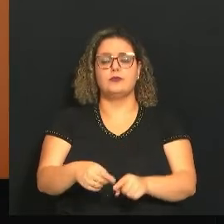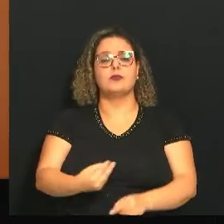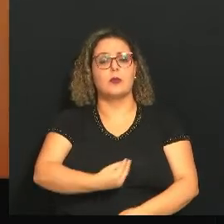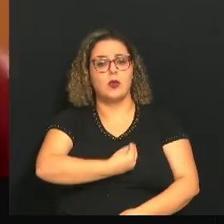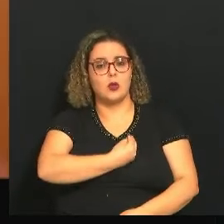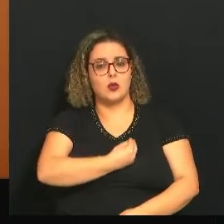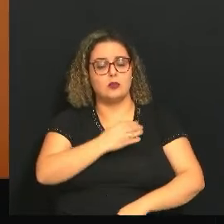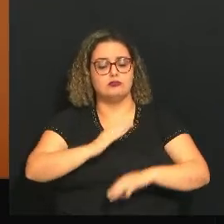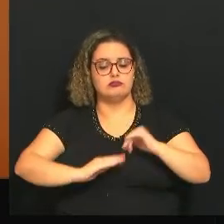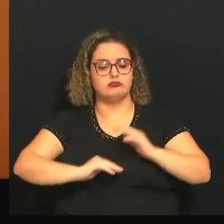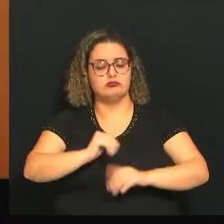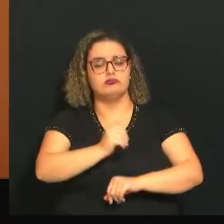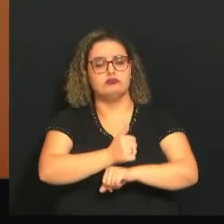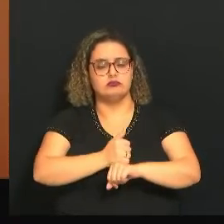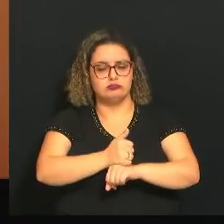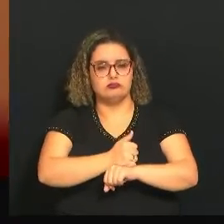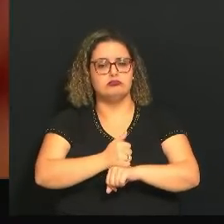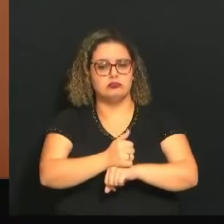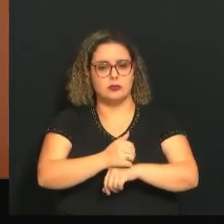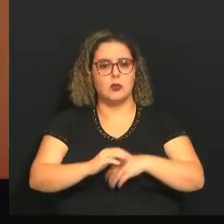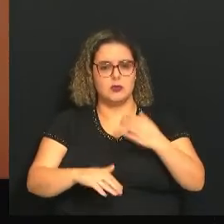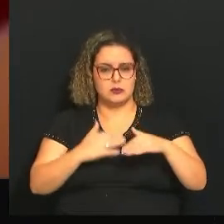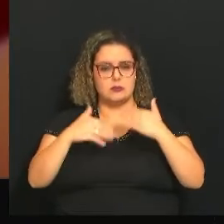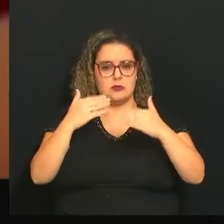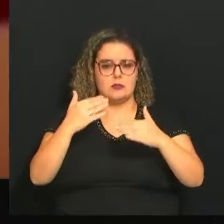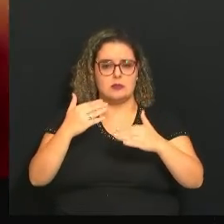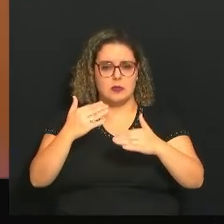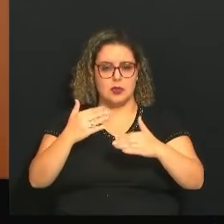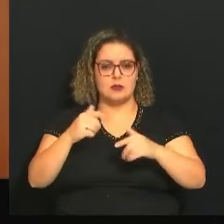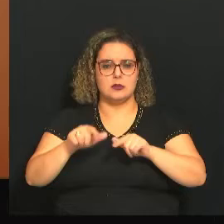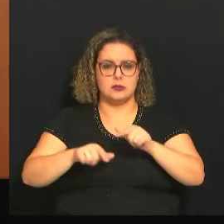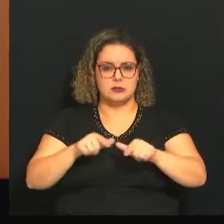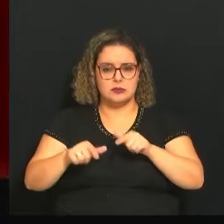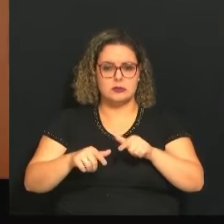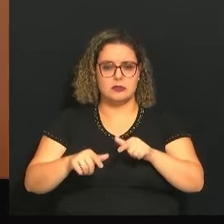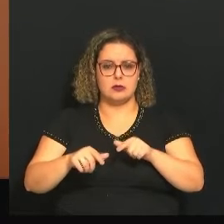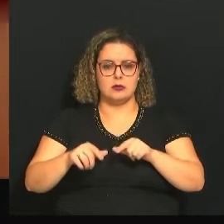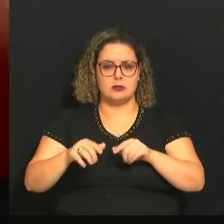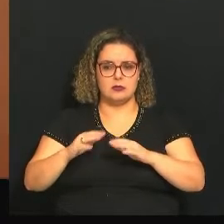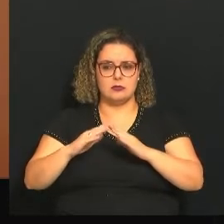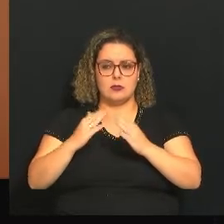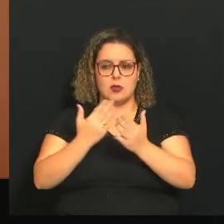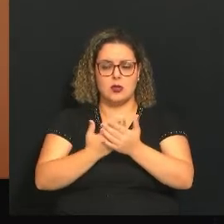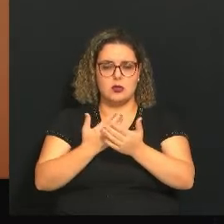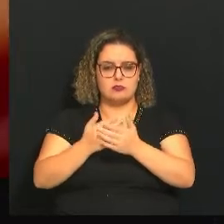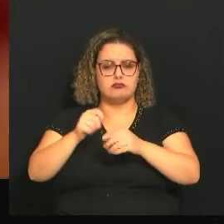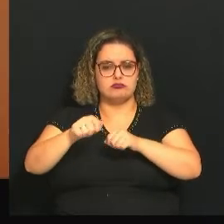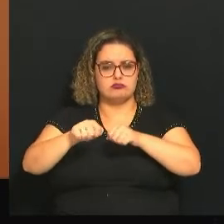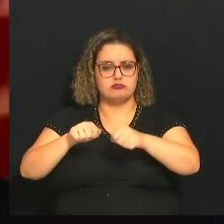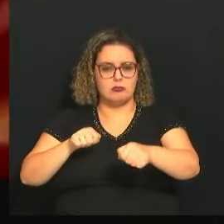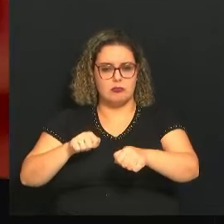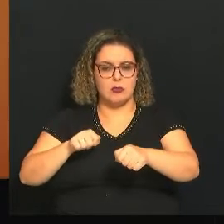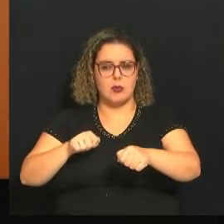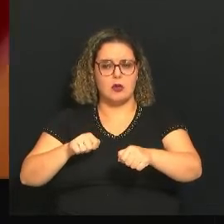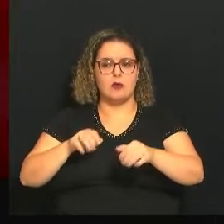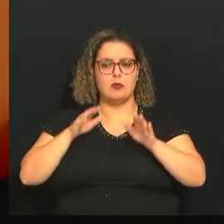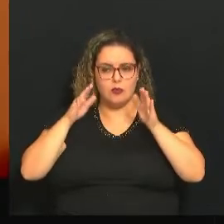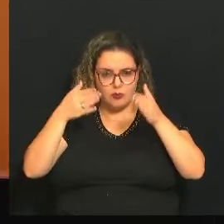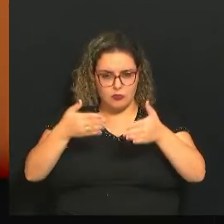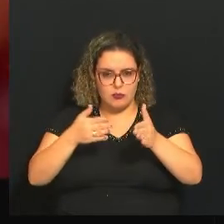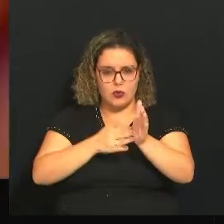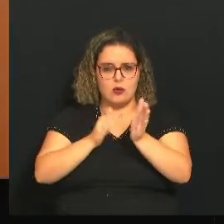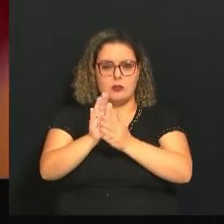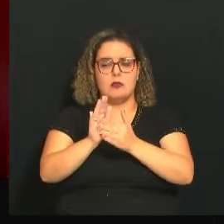do desenvolvimento do servidor, numa escola de formação para os servidores, para fazer atendimento